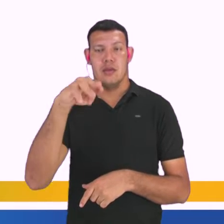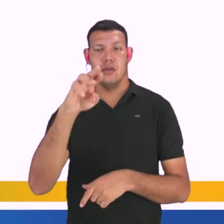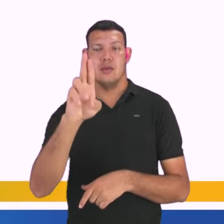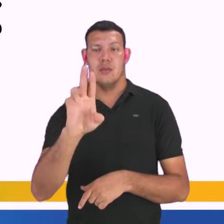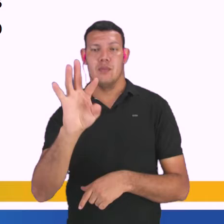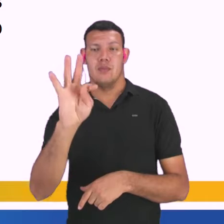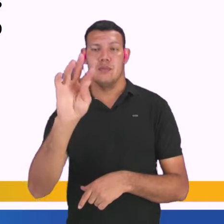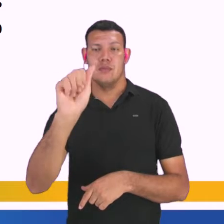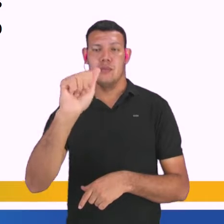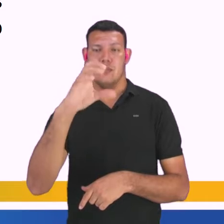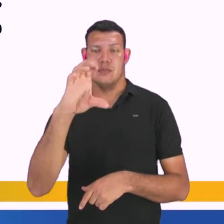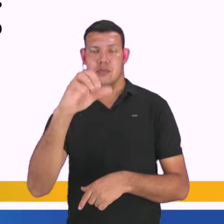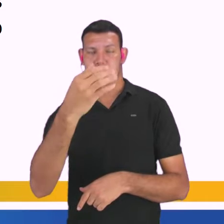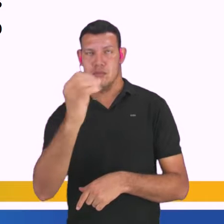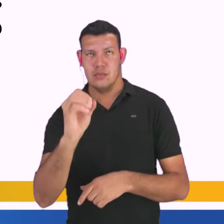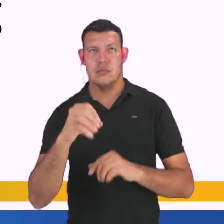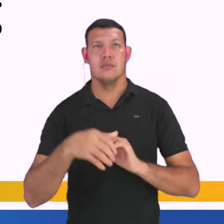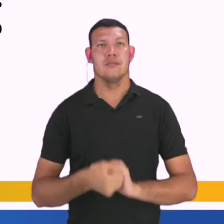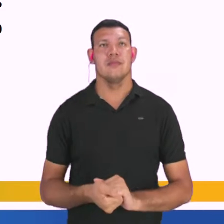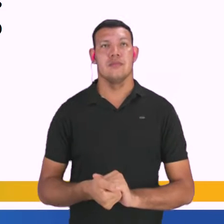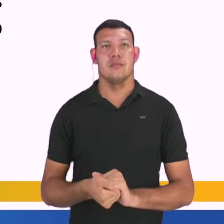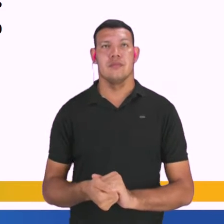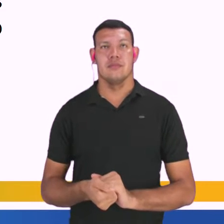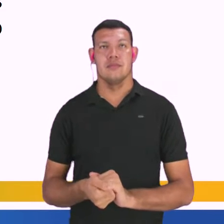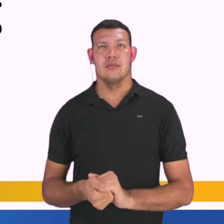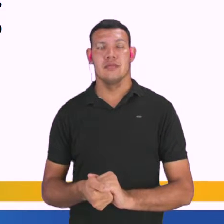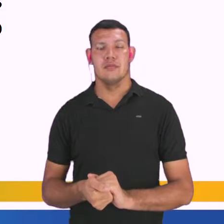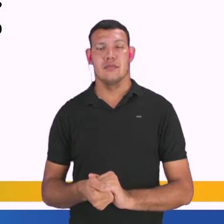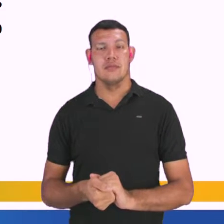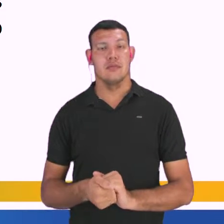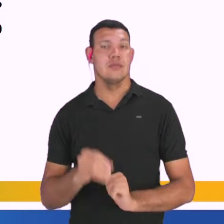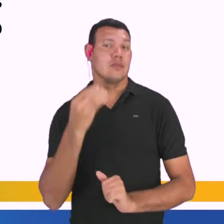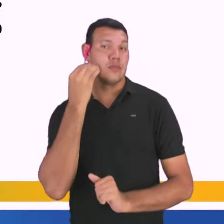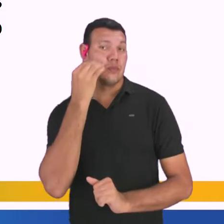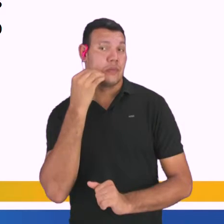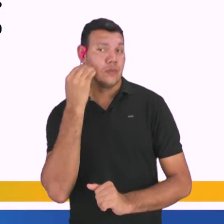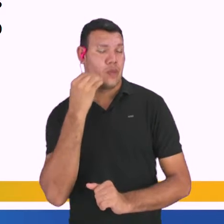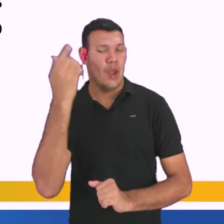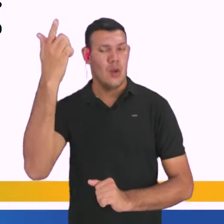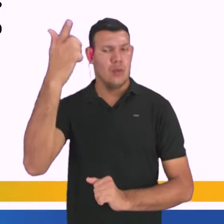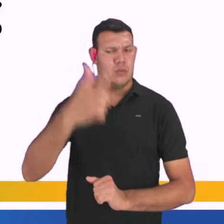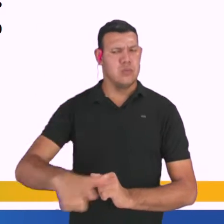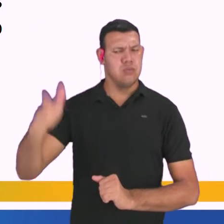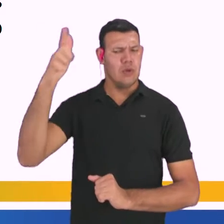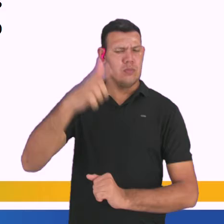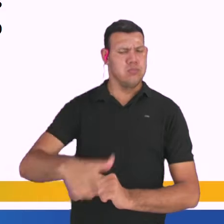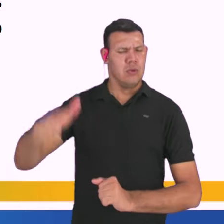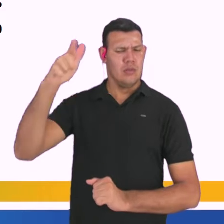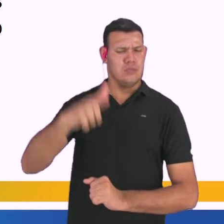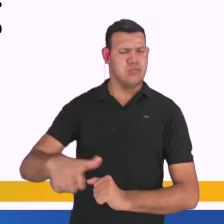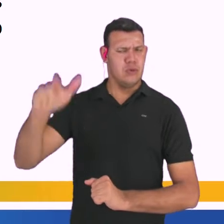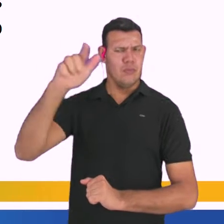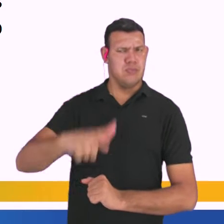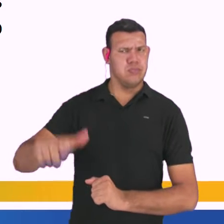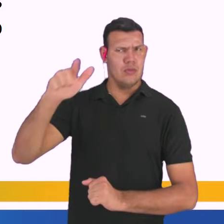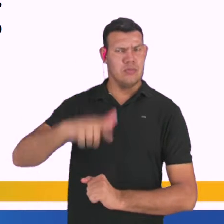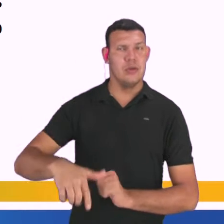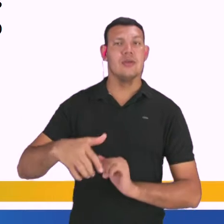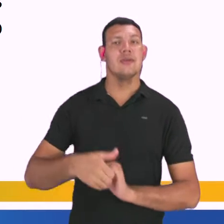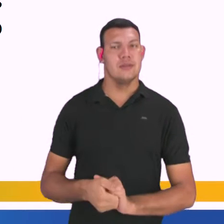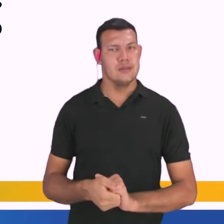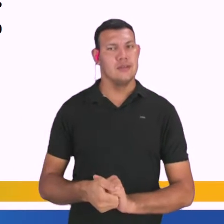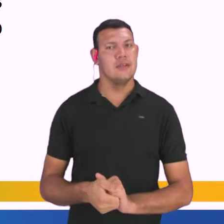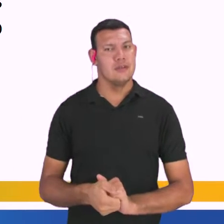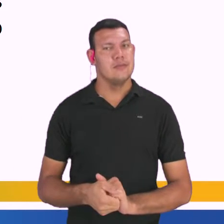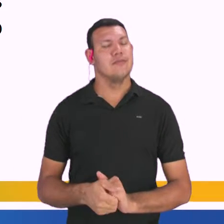aleatório e ponto amostral é quando o experimento pode ser repetido inúmeras vezes e